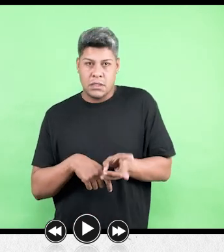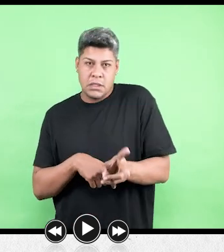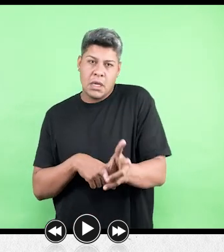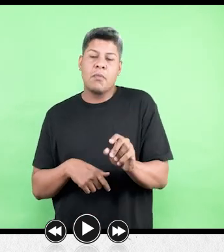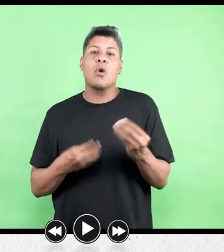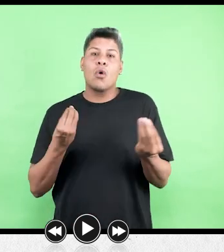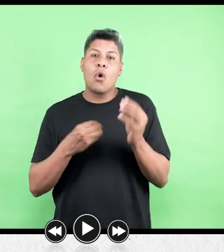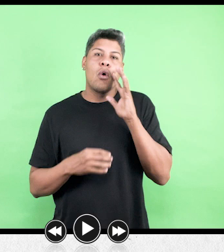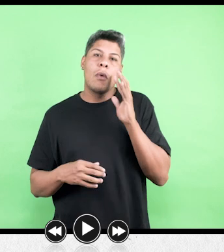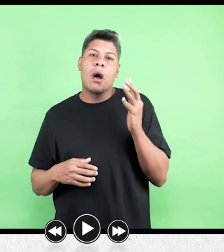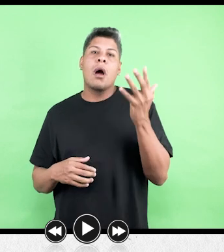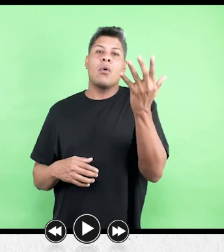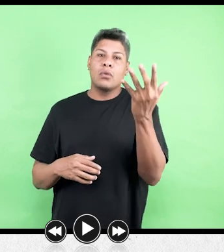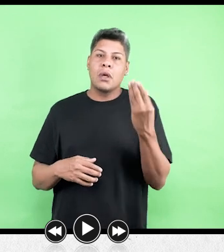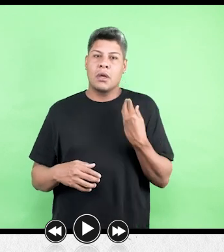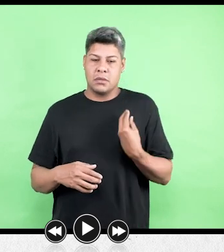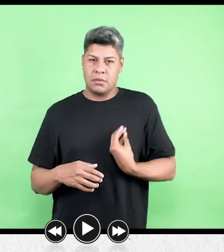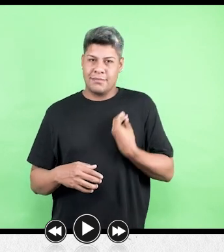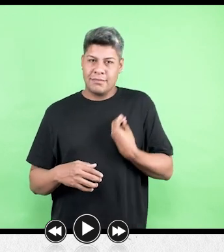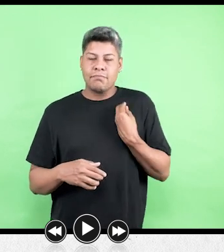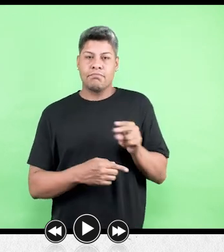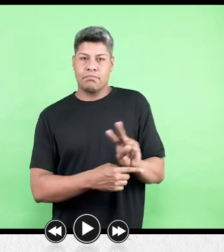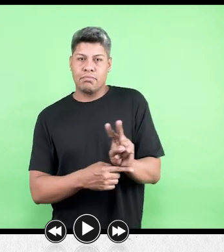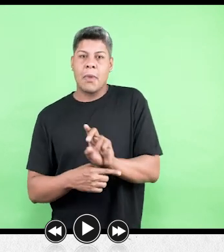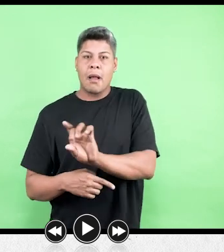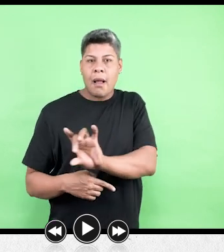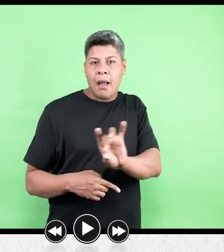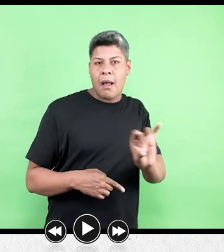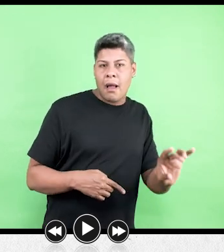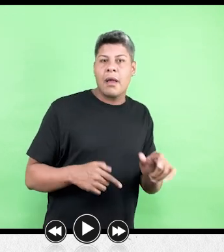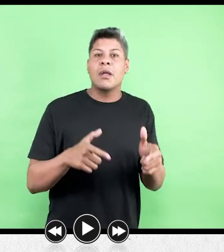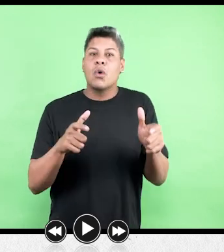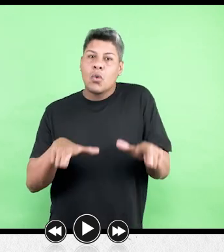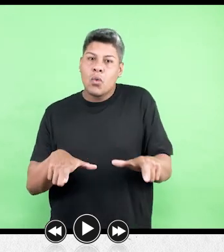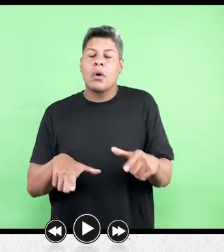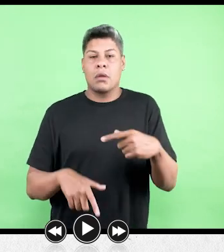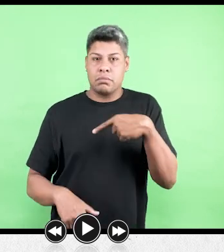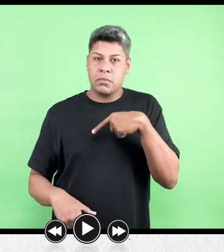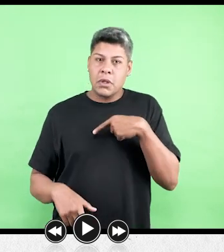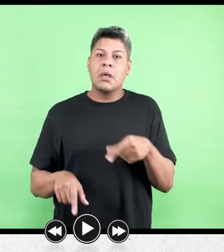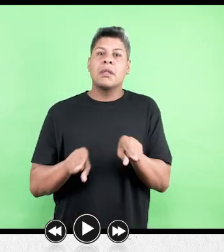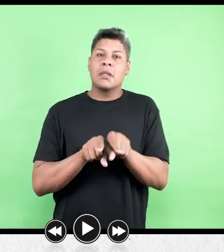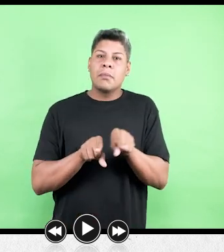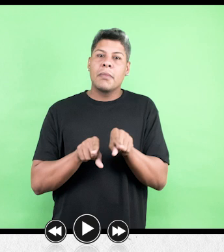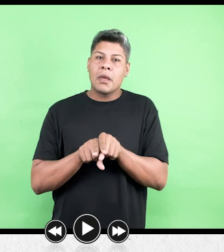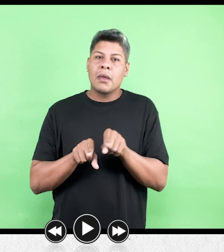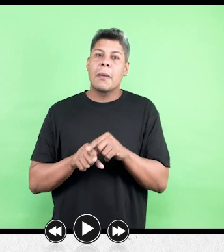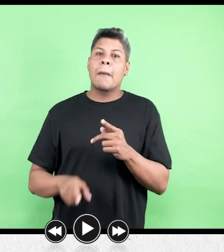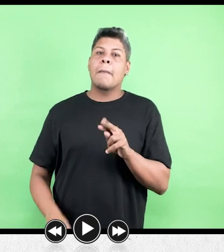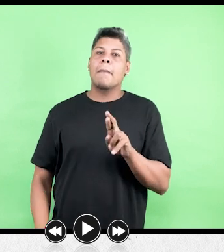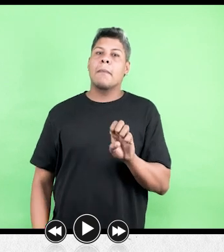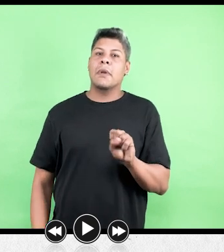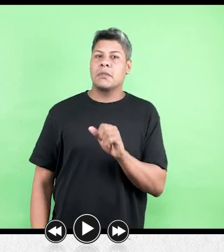como que acontece a hidrometração, que seria a micromedição, né, em cada uma das unidades atendidas, e as questões de pressão.